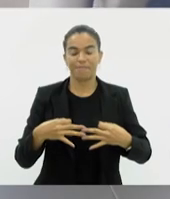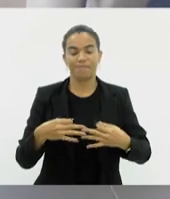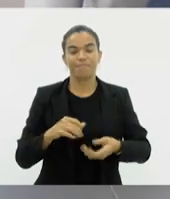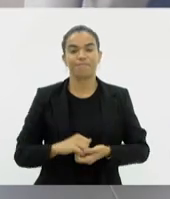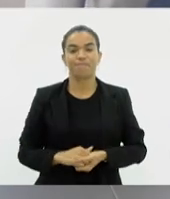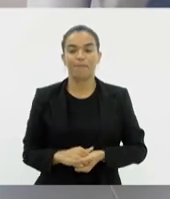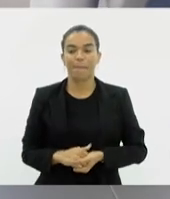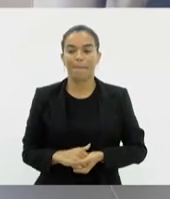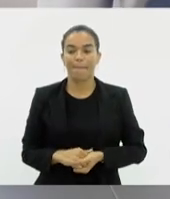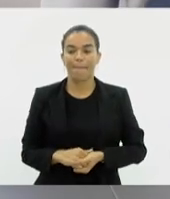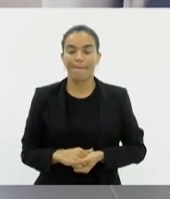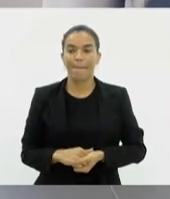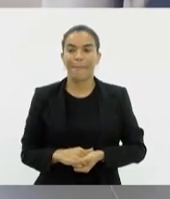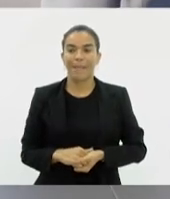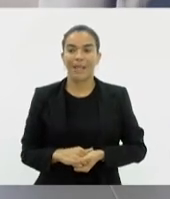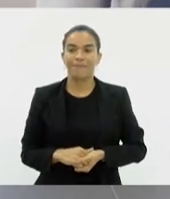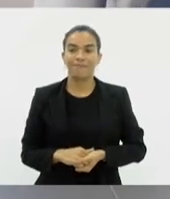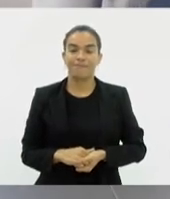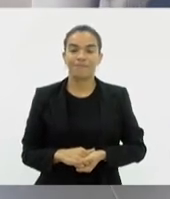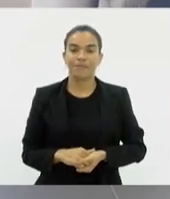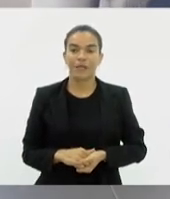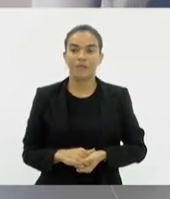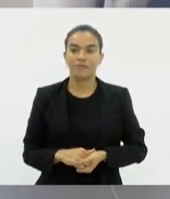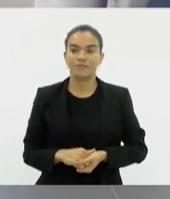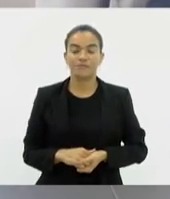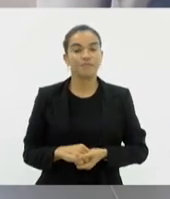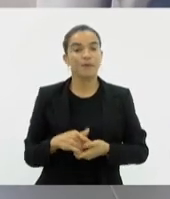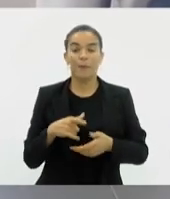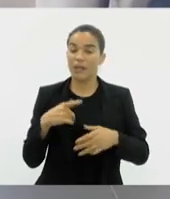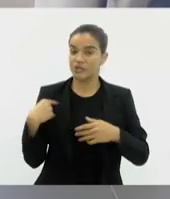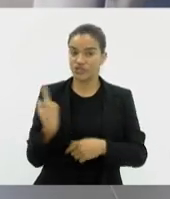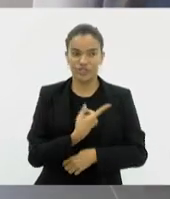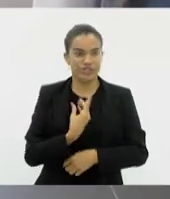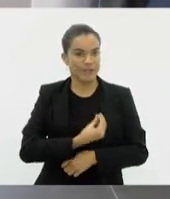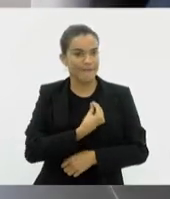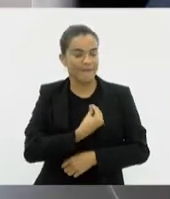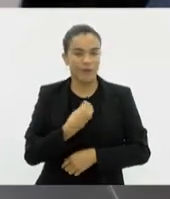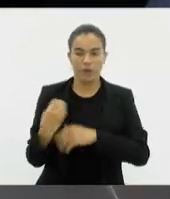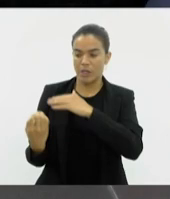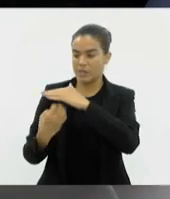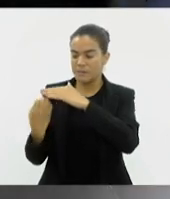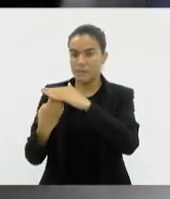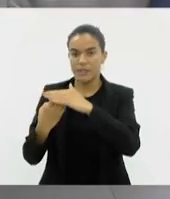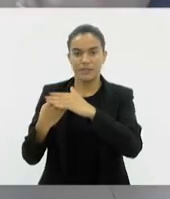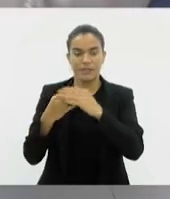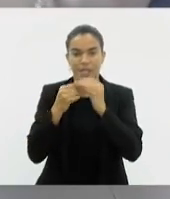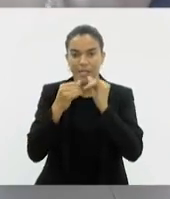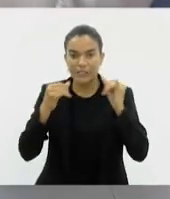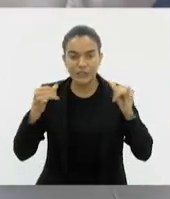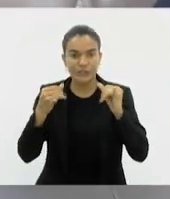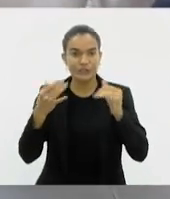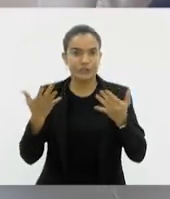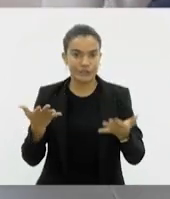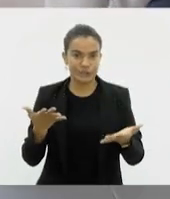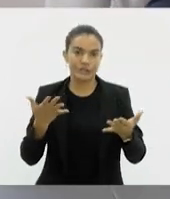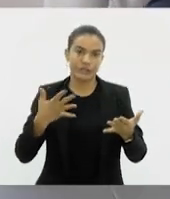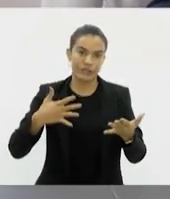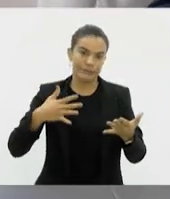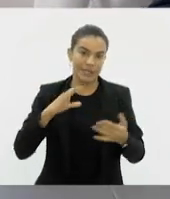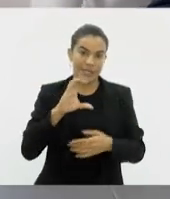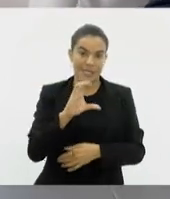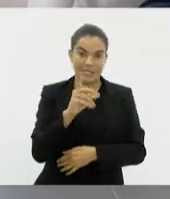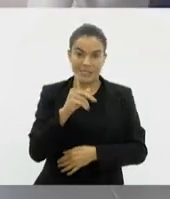fluminense. Face a esses dilemas que a gente tem vivido com as concessionárias, haja vista o que a gente está passando no âmbito da